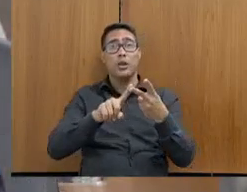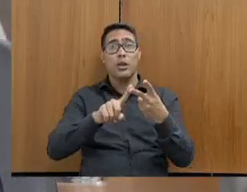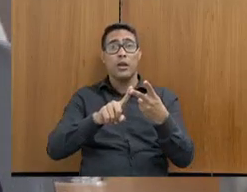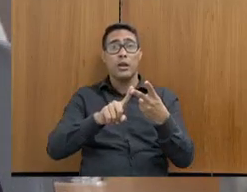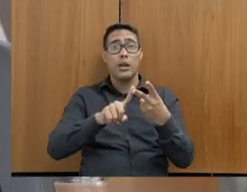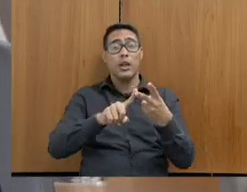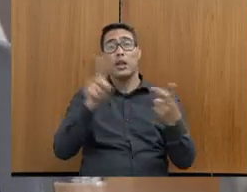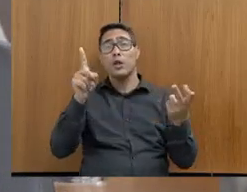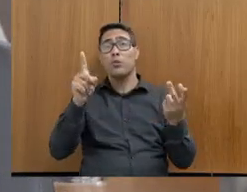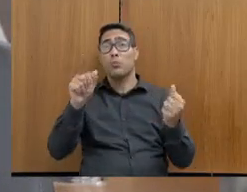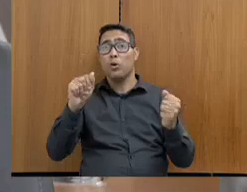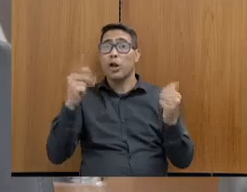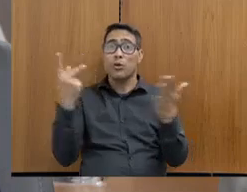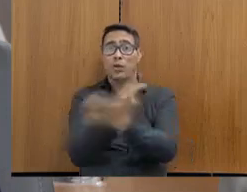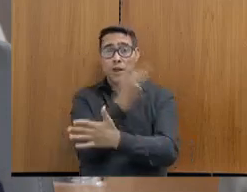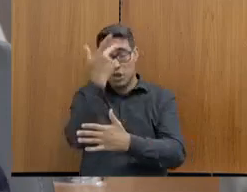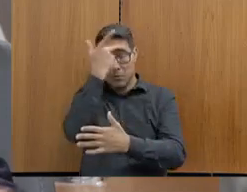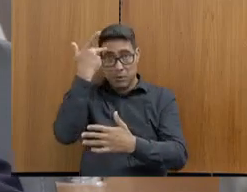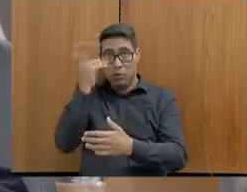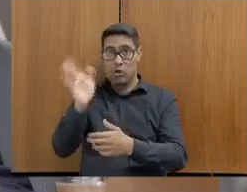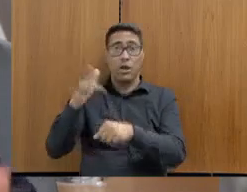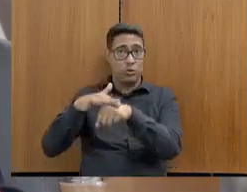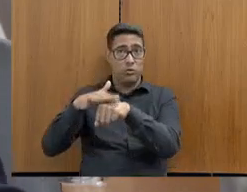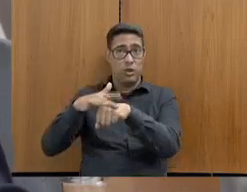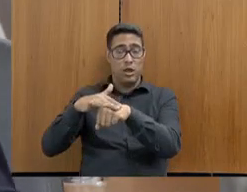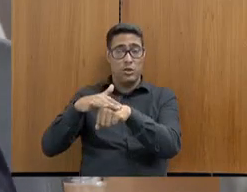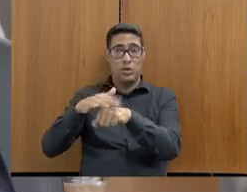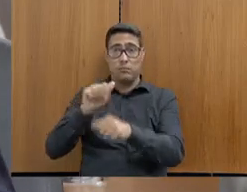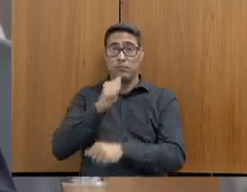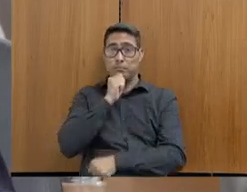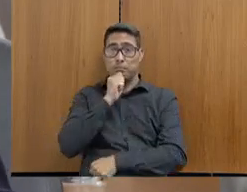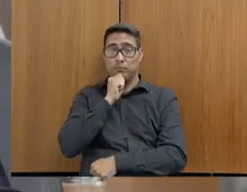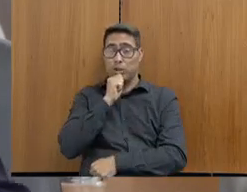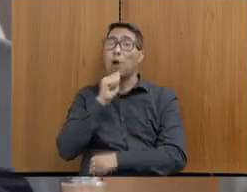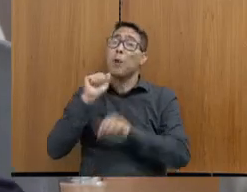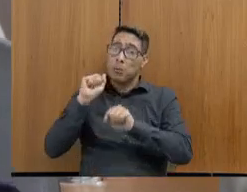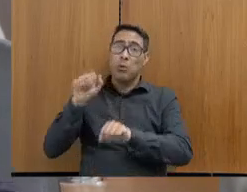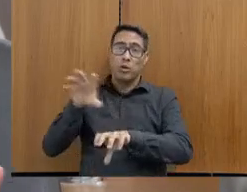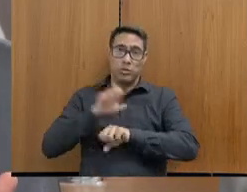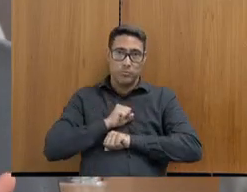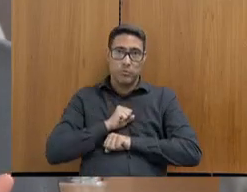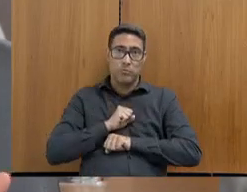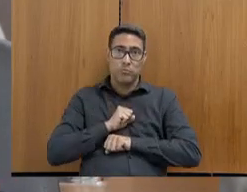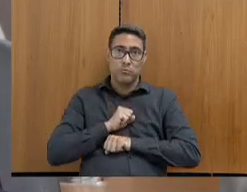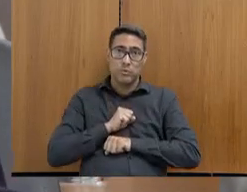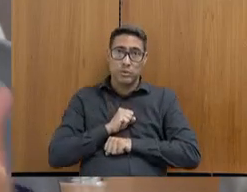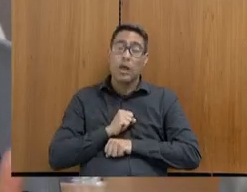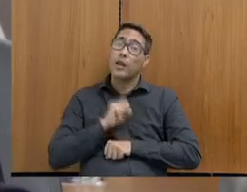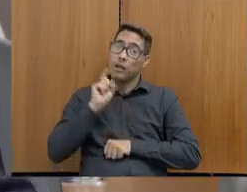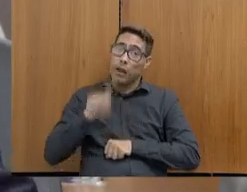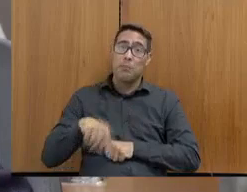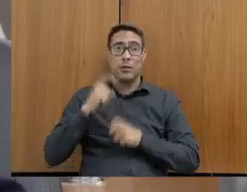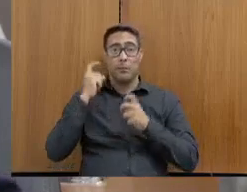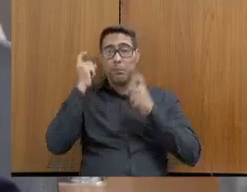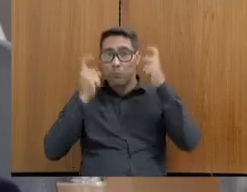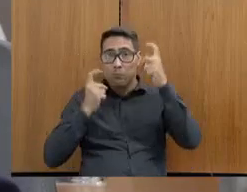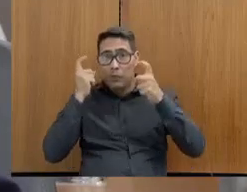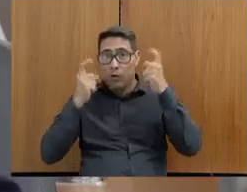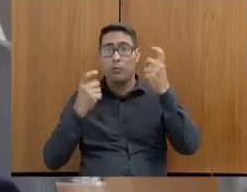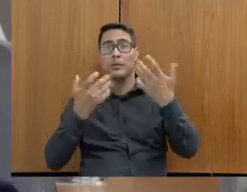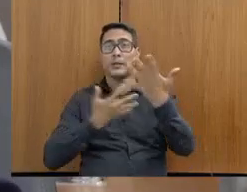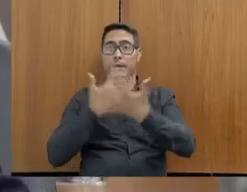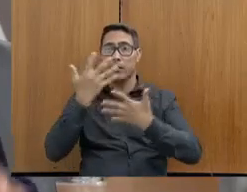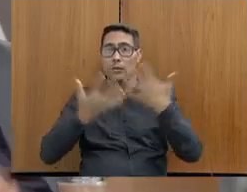adoecida né quando levanta algumas questões é essa minha preocupação quando levanta algumas questões na